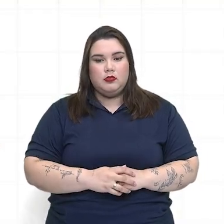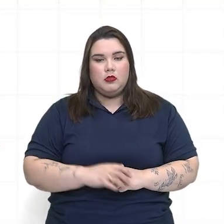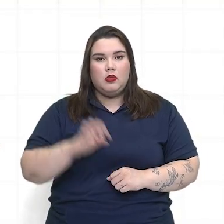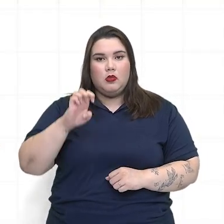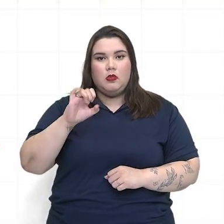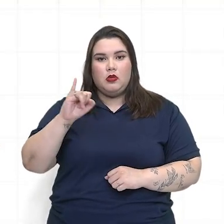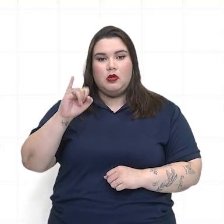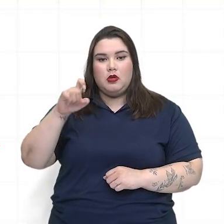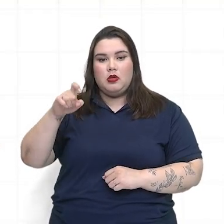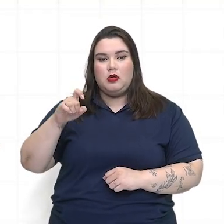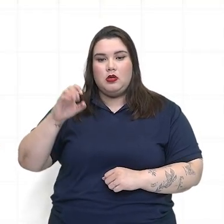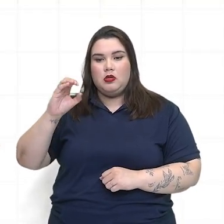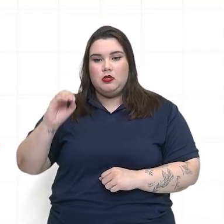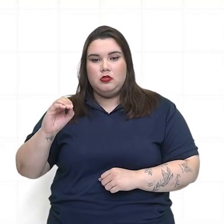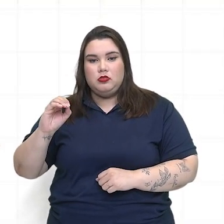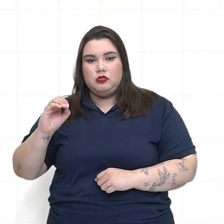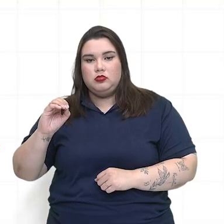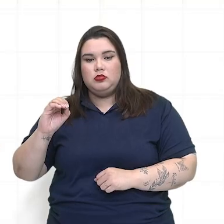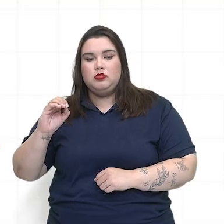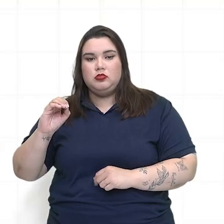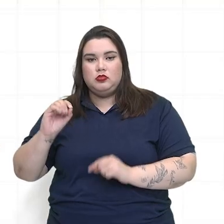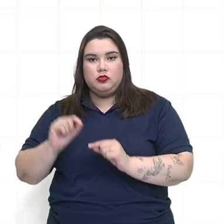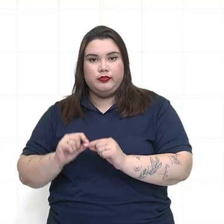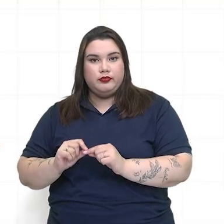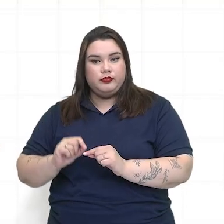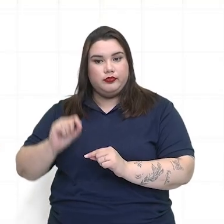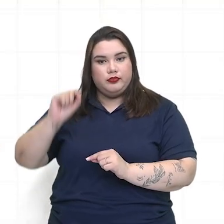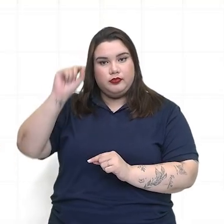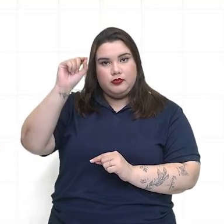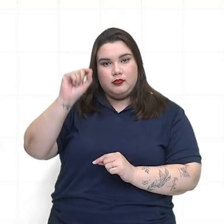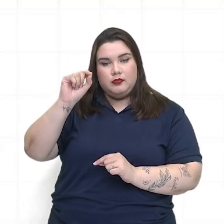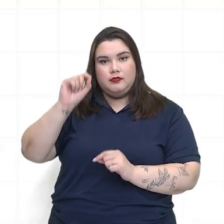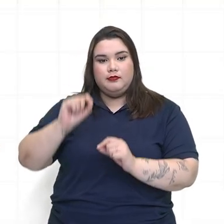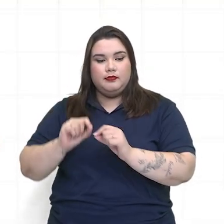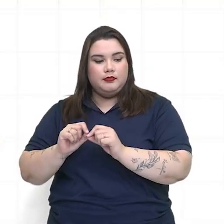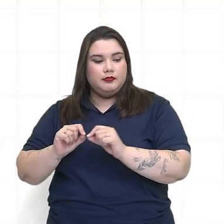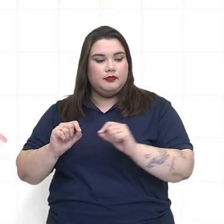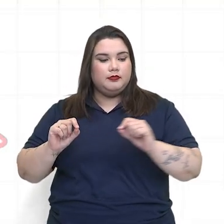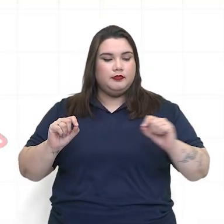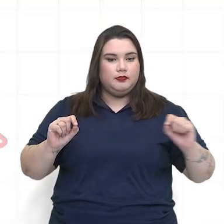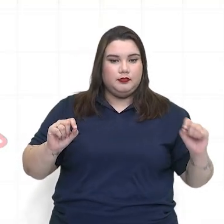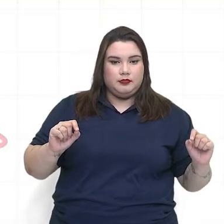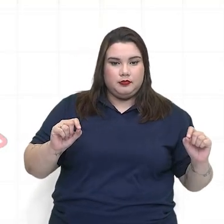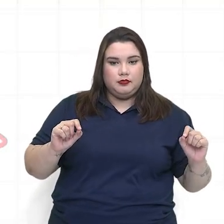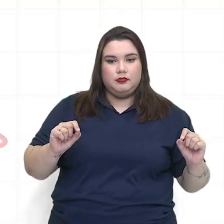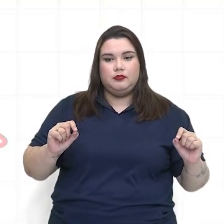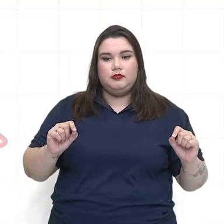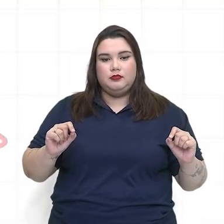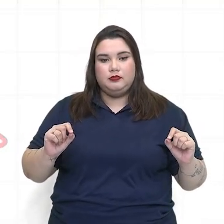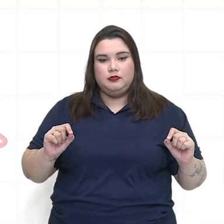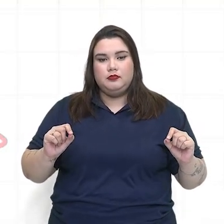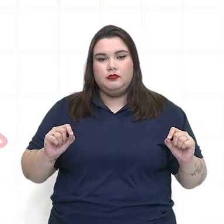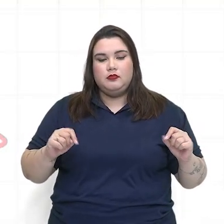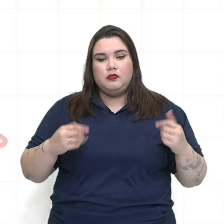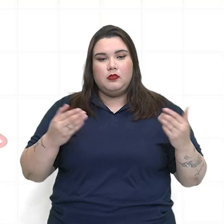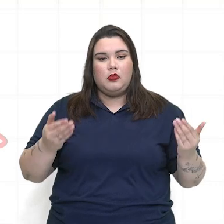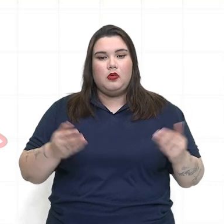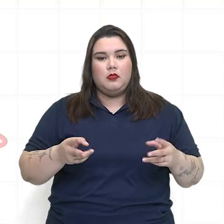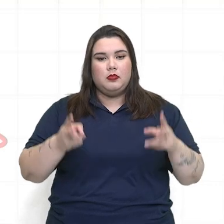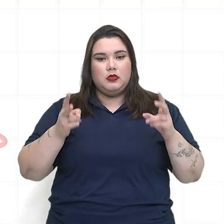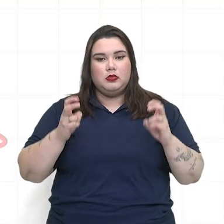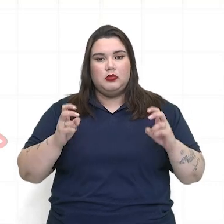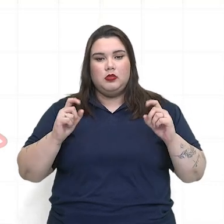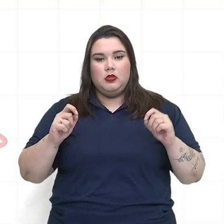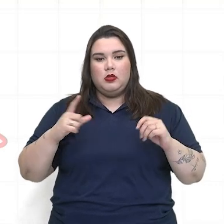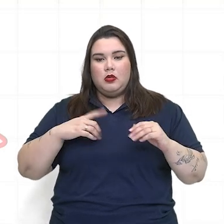vertical e aqui o eixo horizontal, que vai indicar os personagens. Então, geralmente, né, nós poderíamos observar aqui